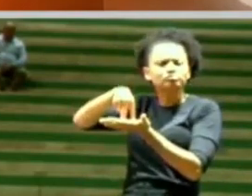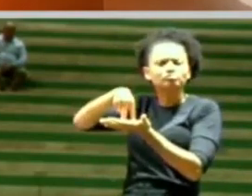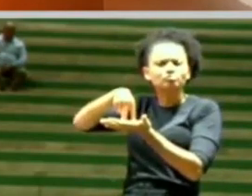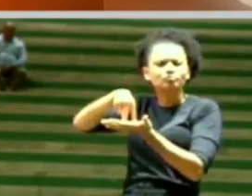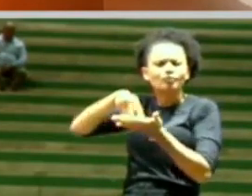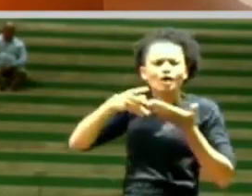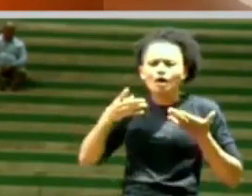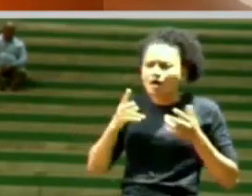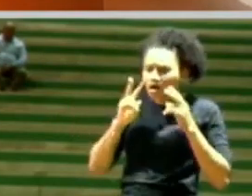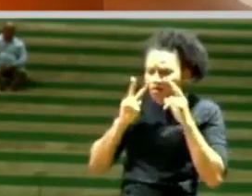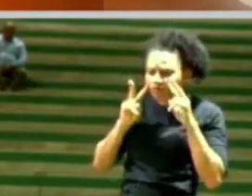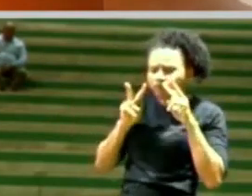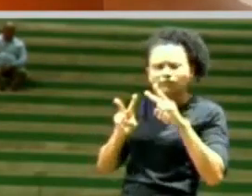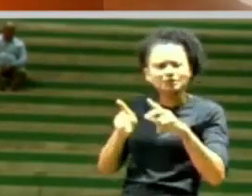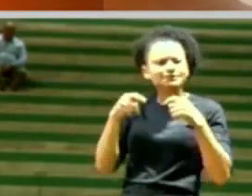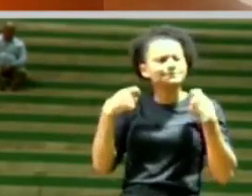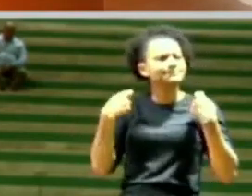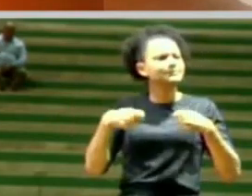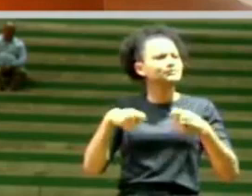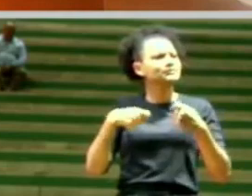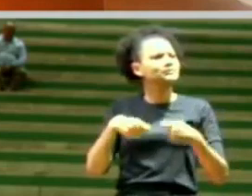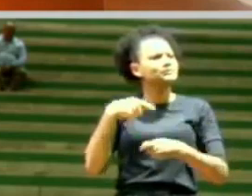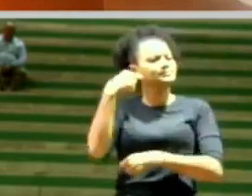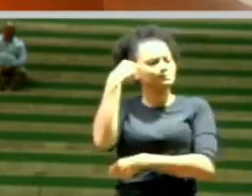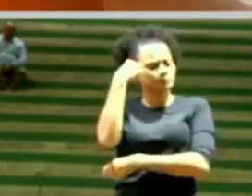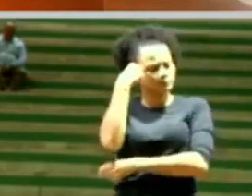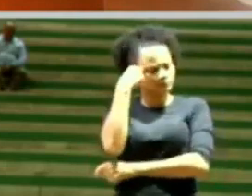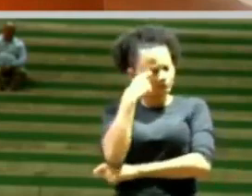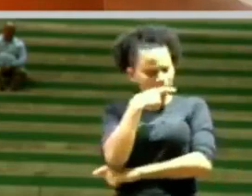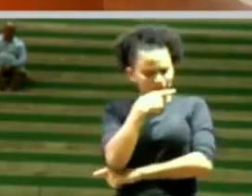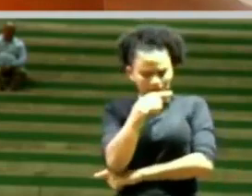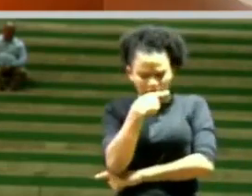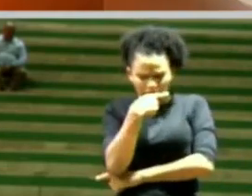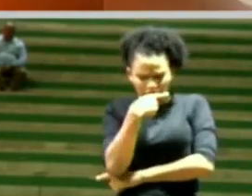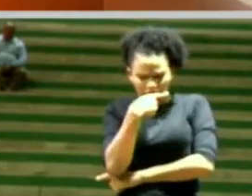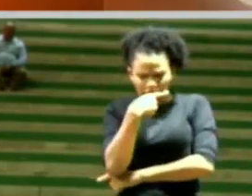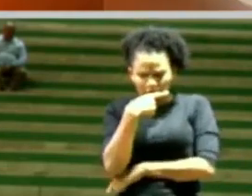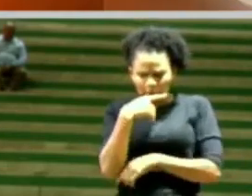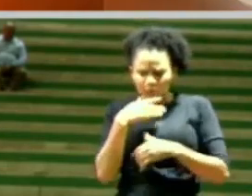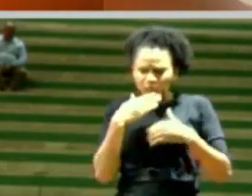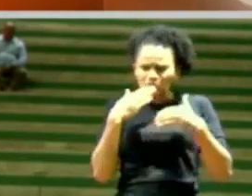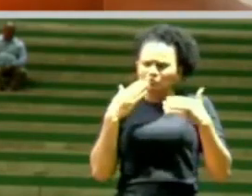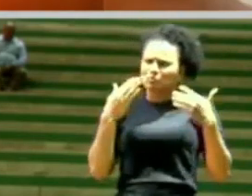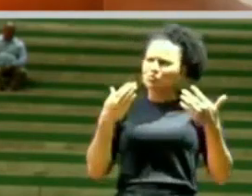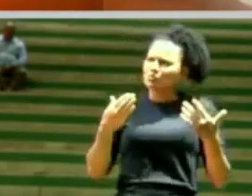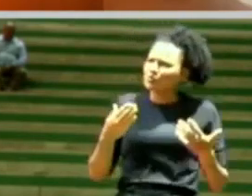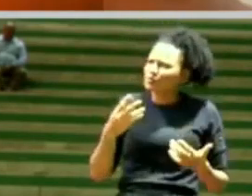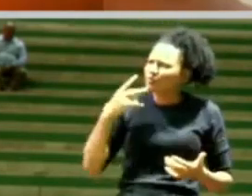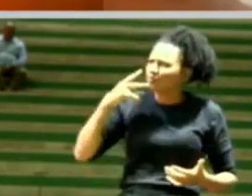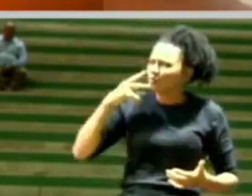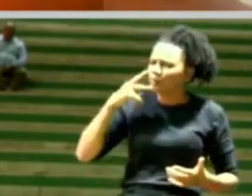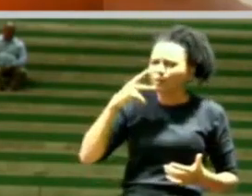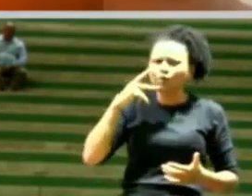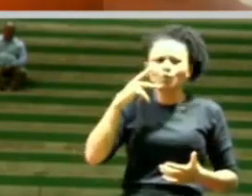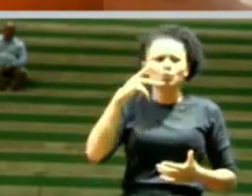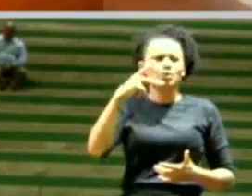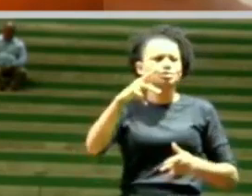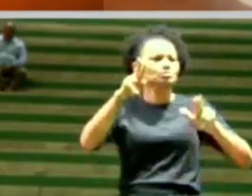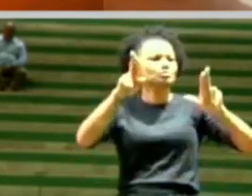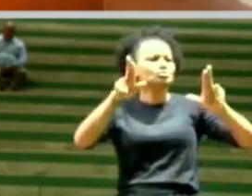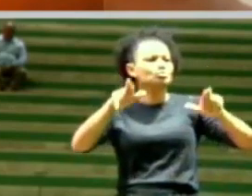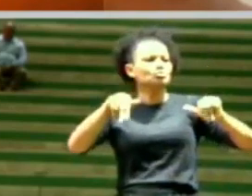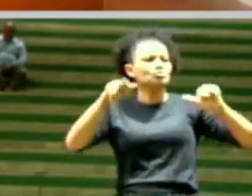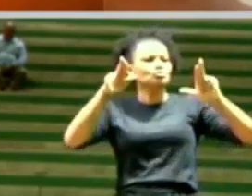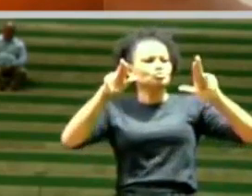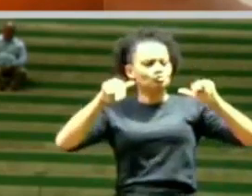E aí você precisa pensar que profeta nunca apareceu